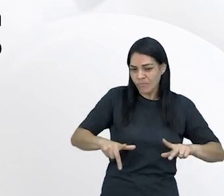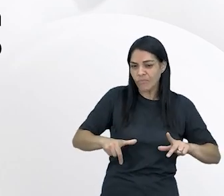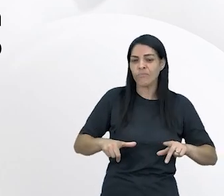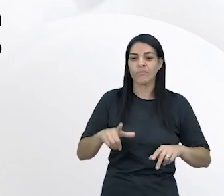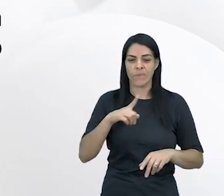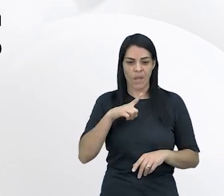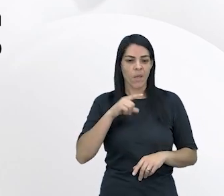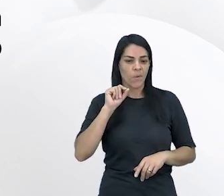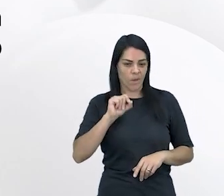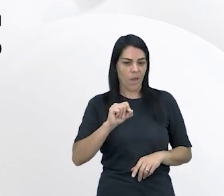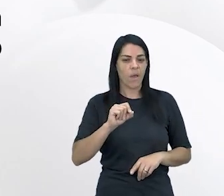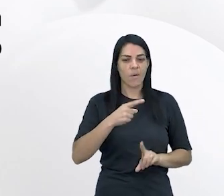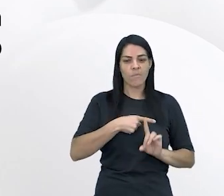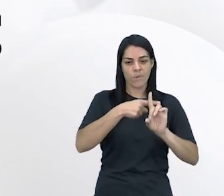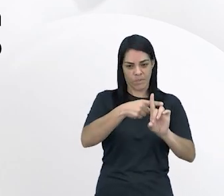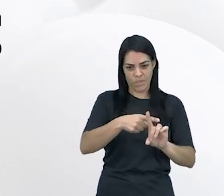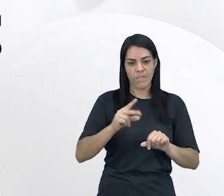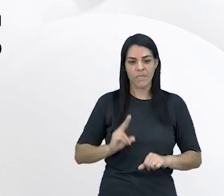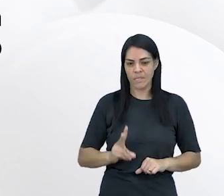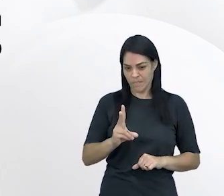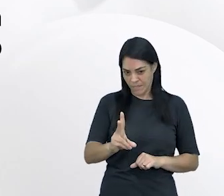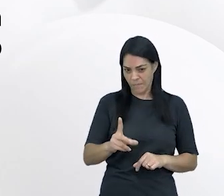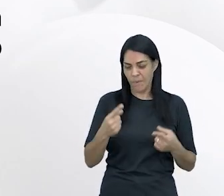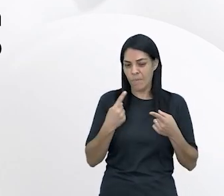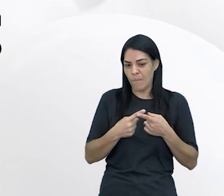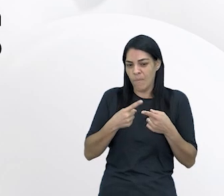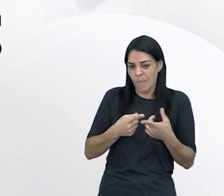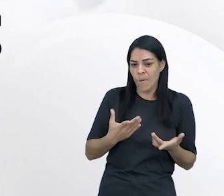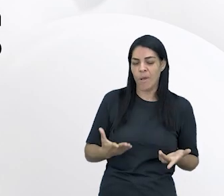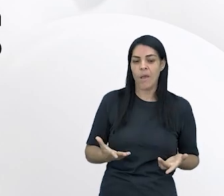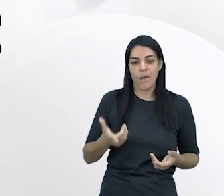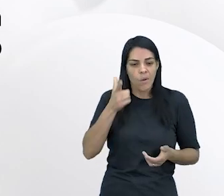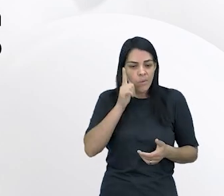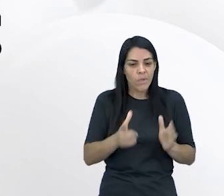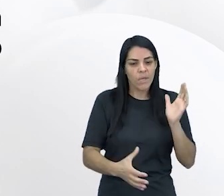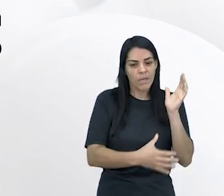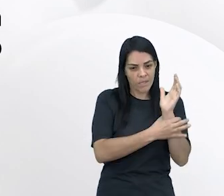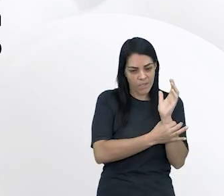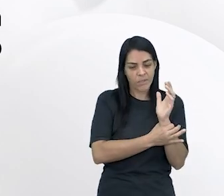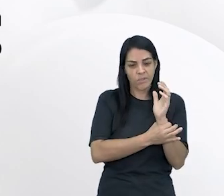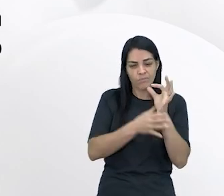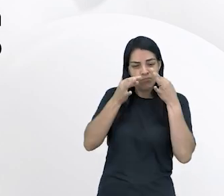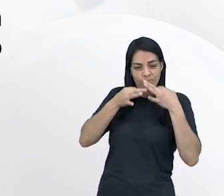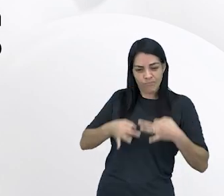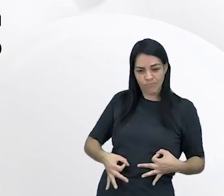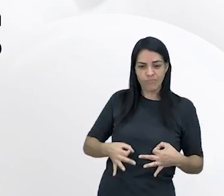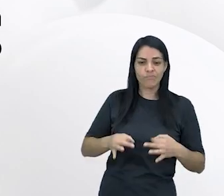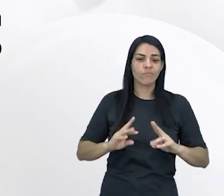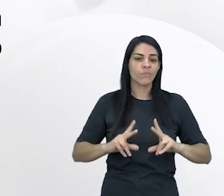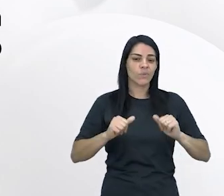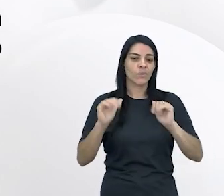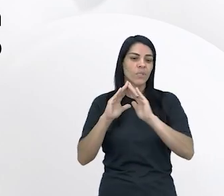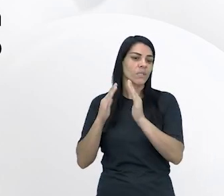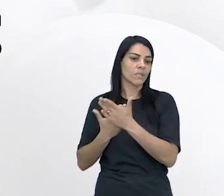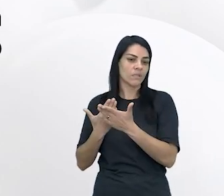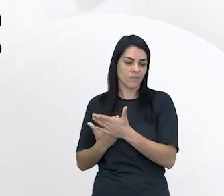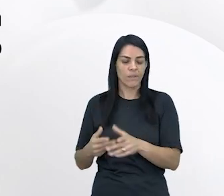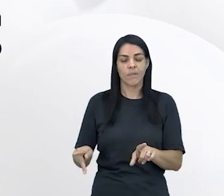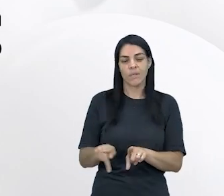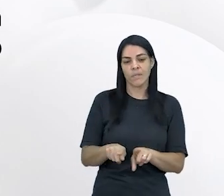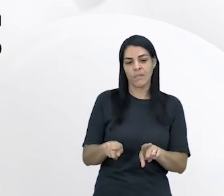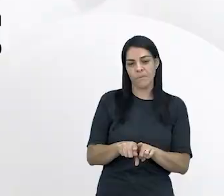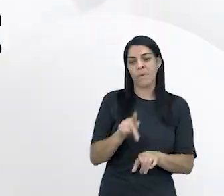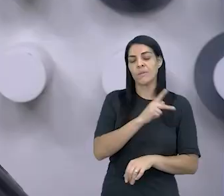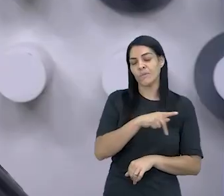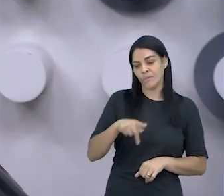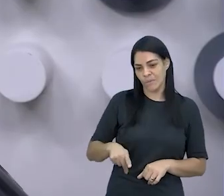é positiva e sempre será positiva na medida em que possa garantir a autonomia, né, das redes de ensino e dos professores, né, professor